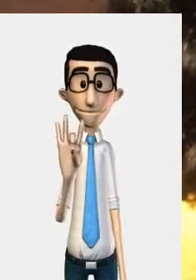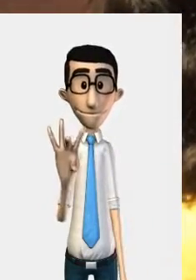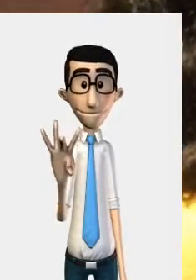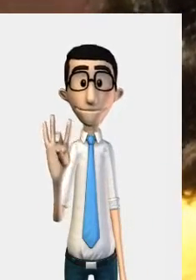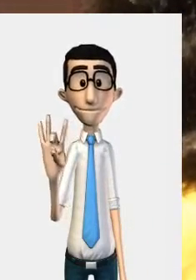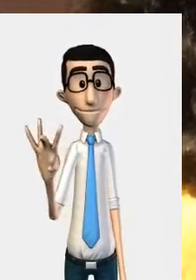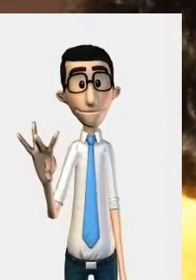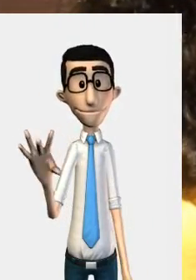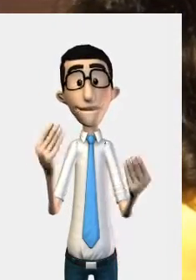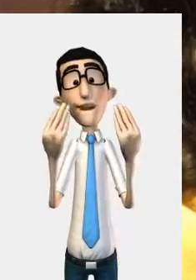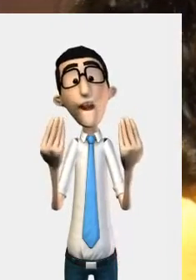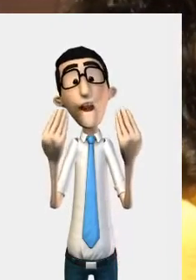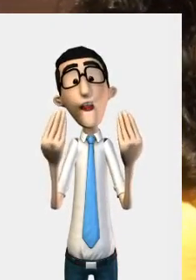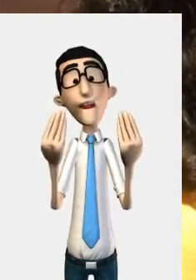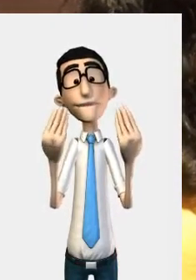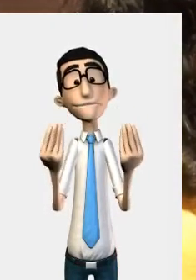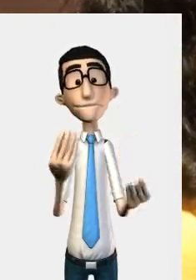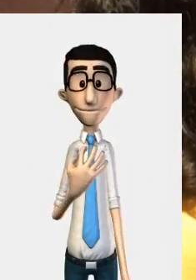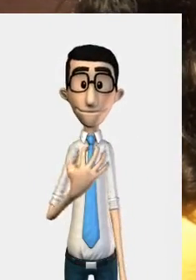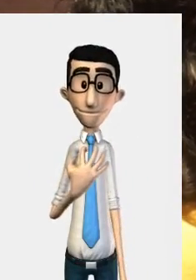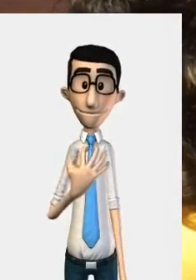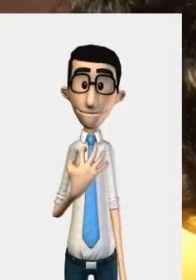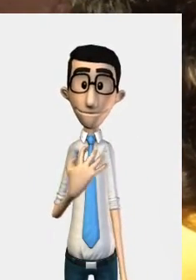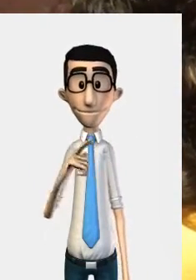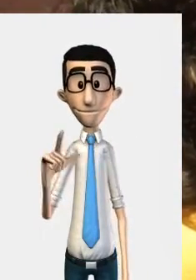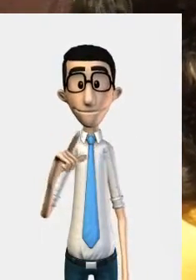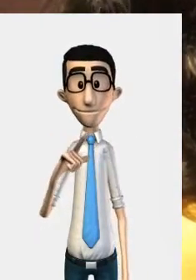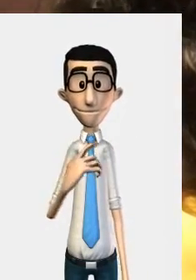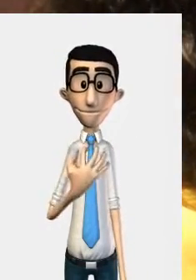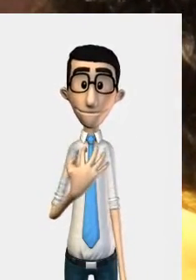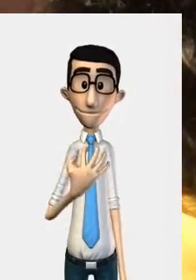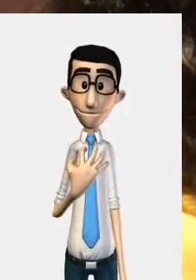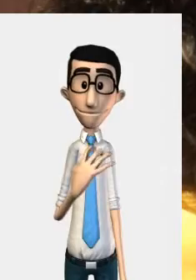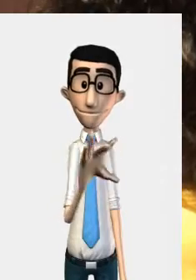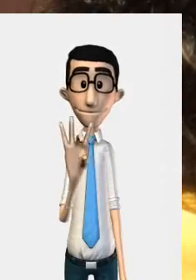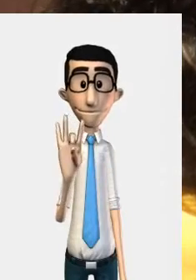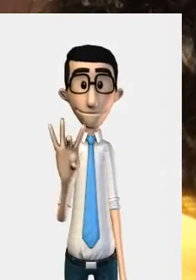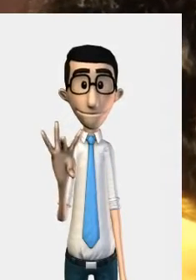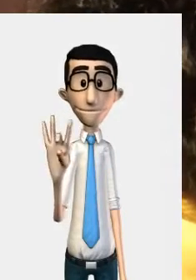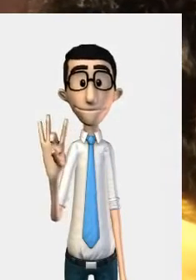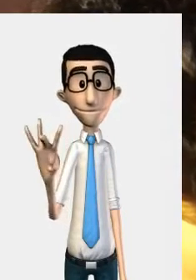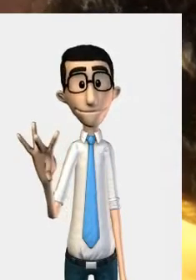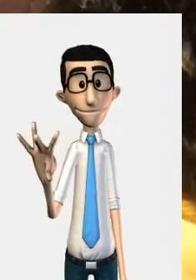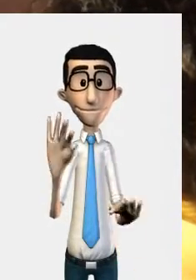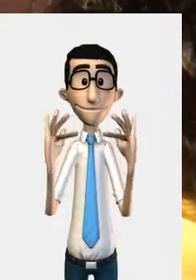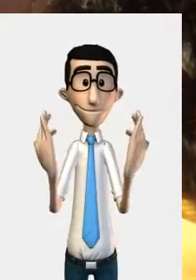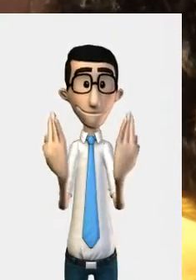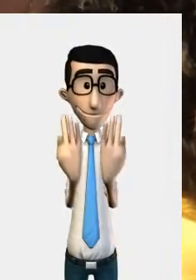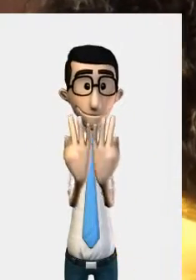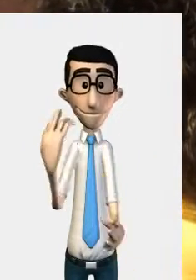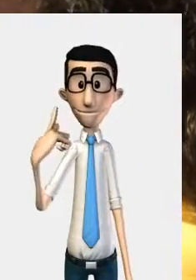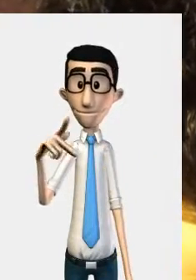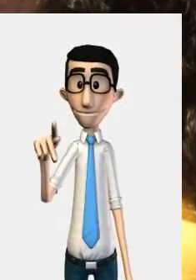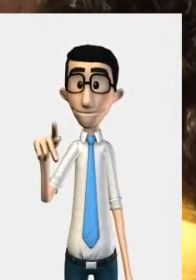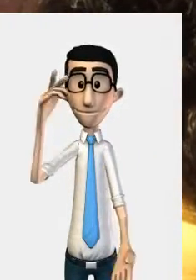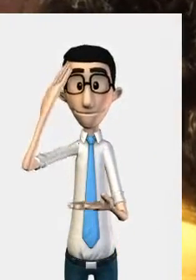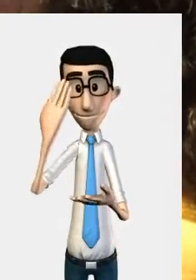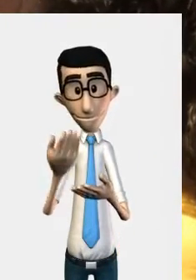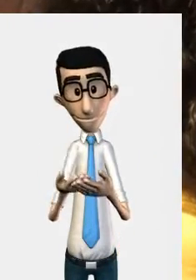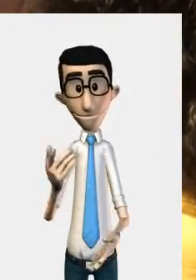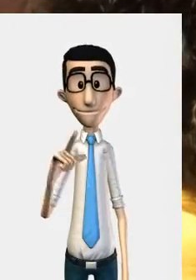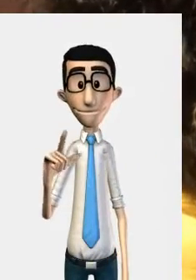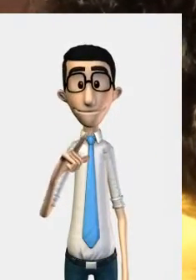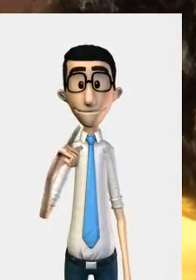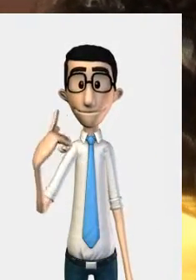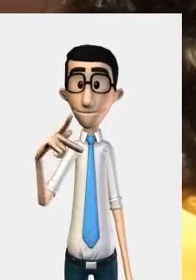animais e tudo. E ela não sabia me responder. Então hoje eu já tenho essa resposta. Não, a gente ensina porque